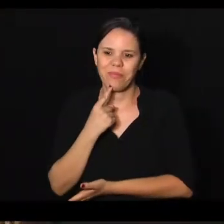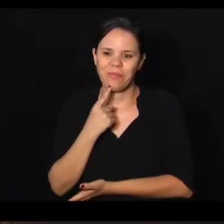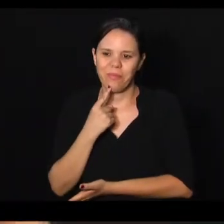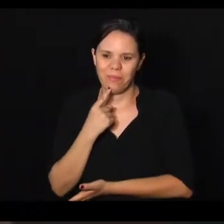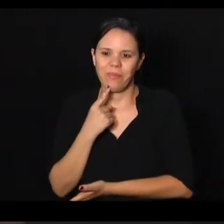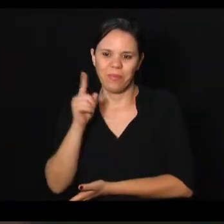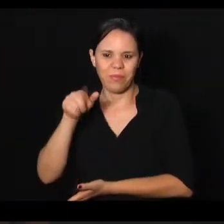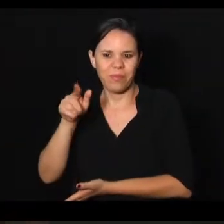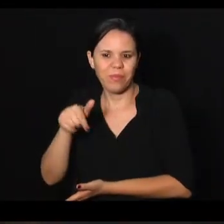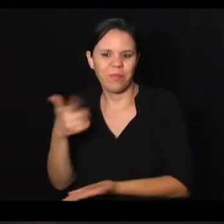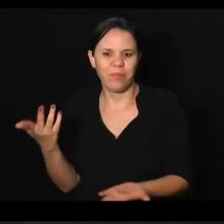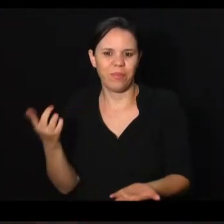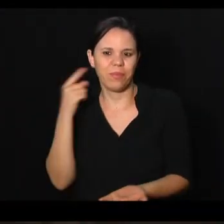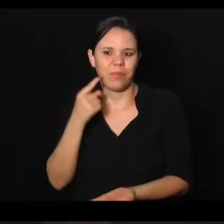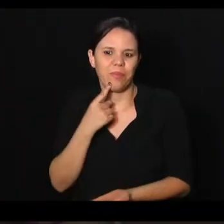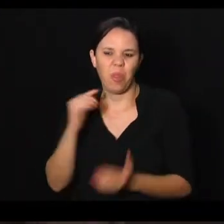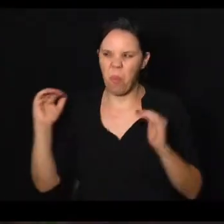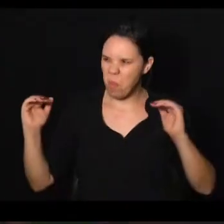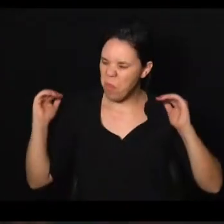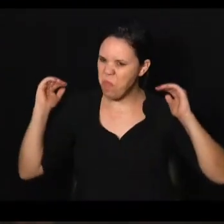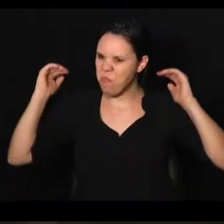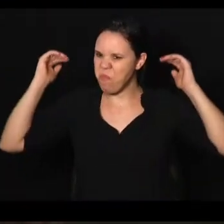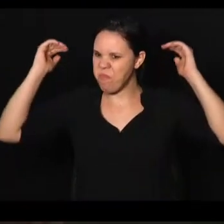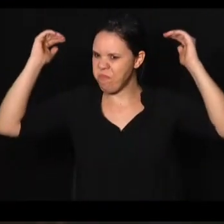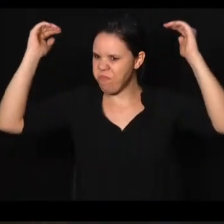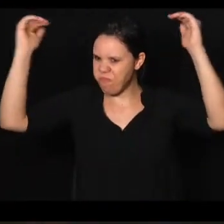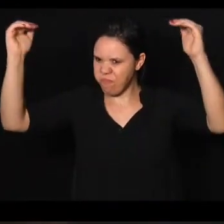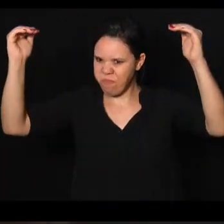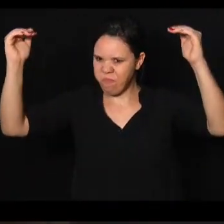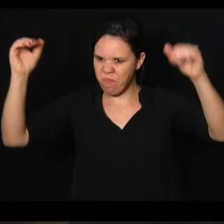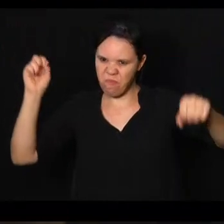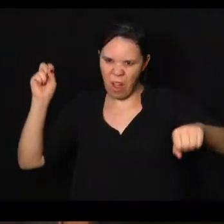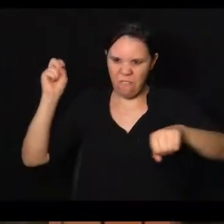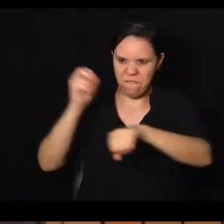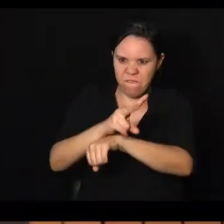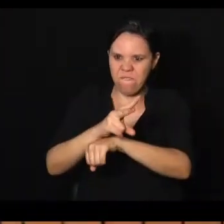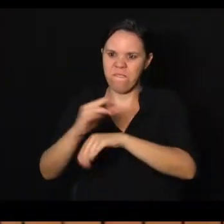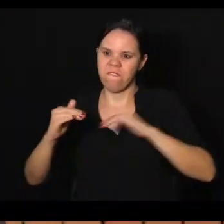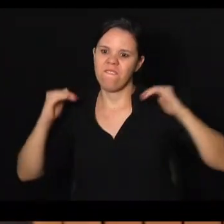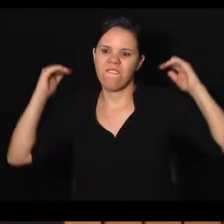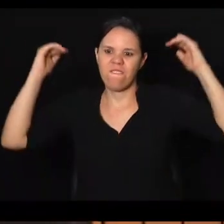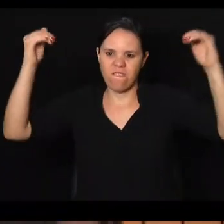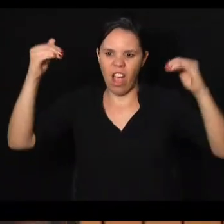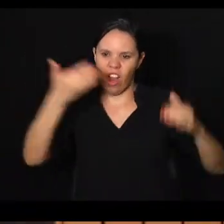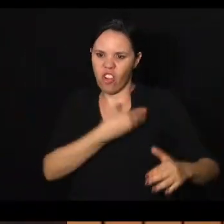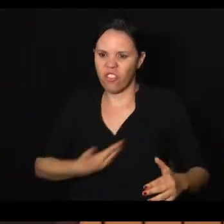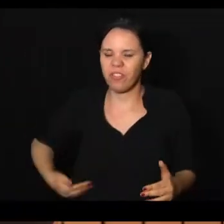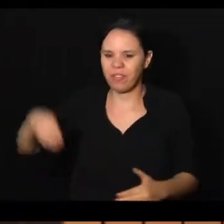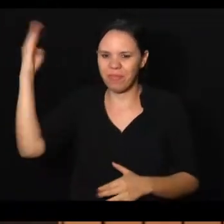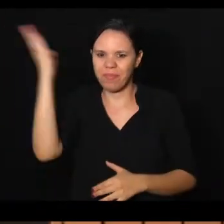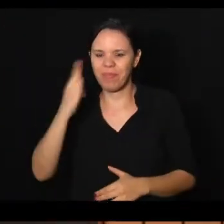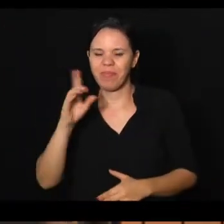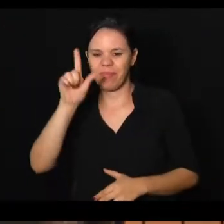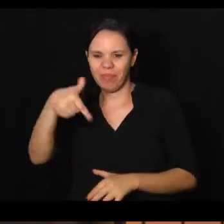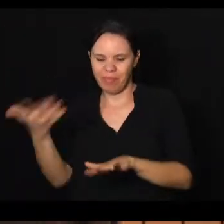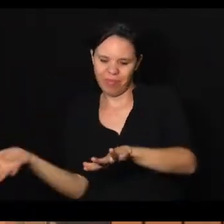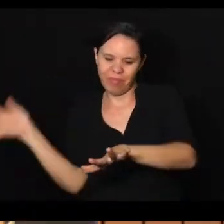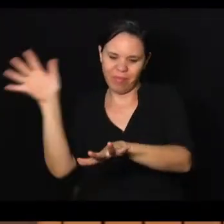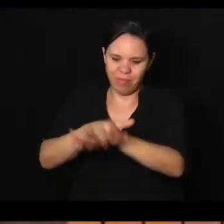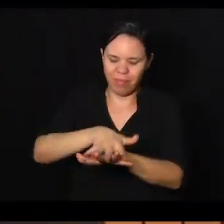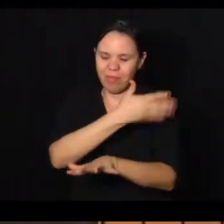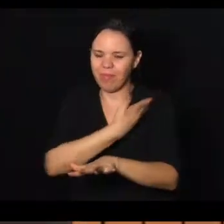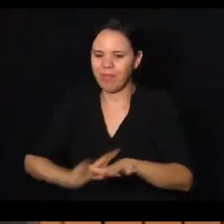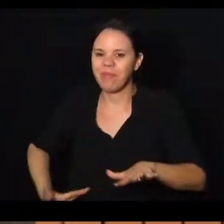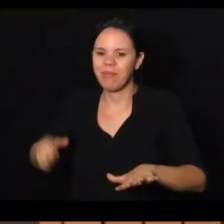primeira vez, um surdo ocupa um cargo de alto escalão no governo brasileiro. Este é o governo da inclusão